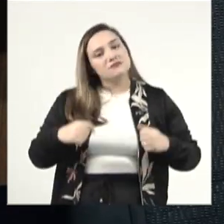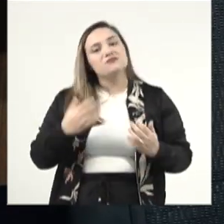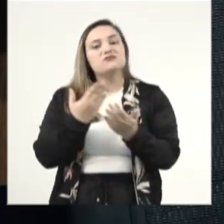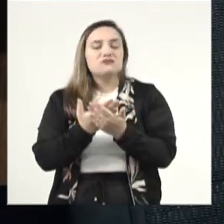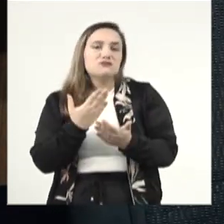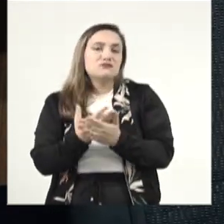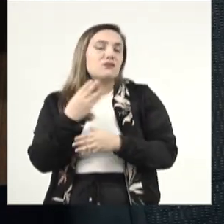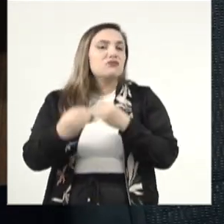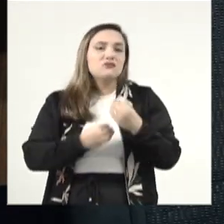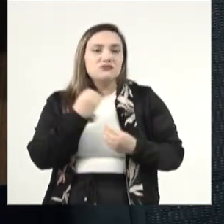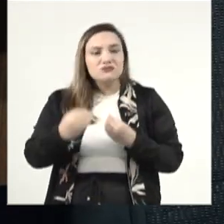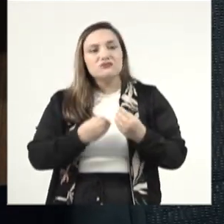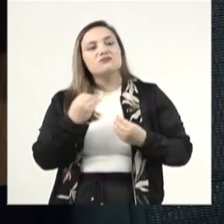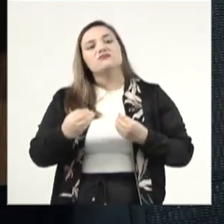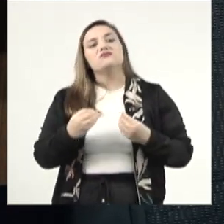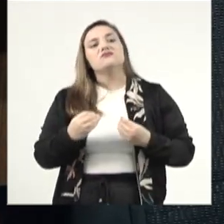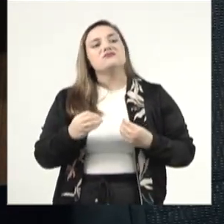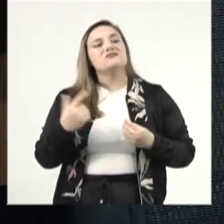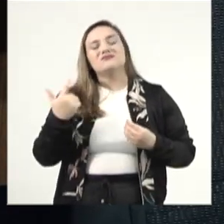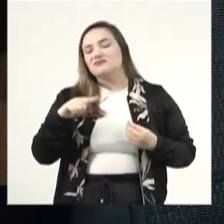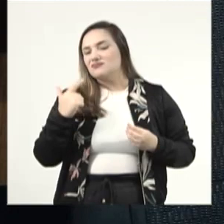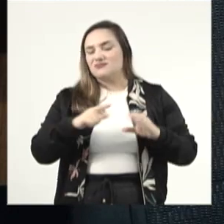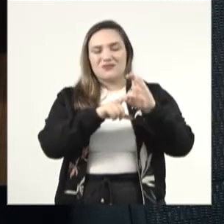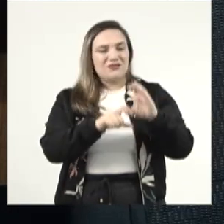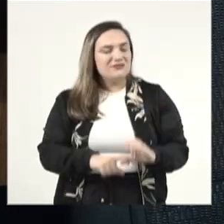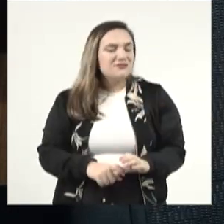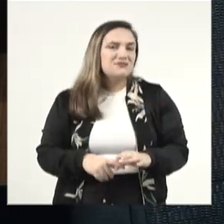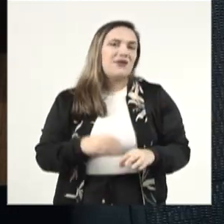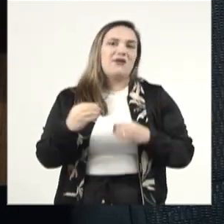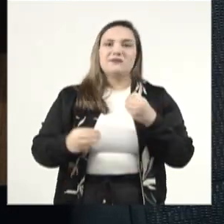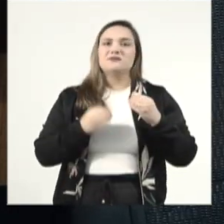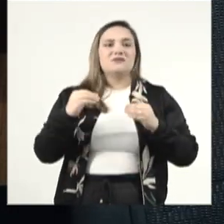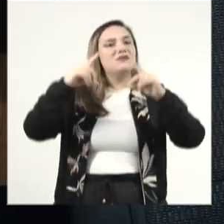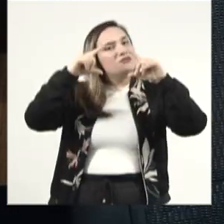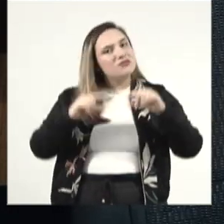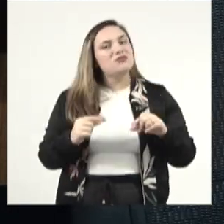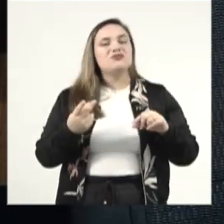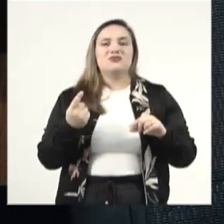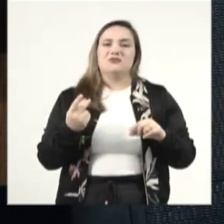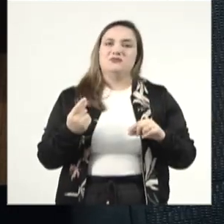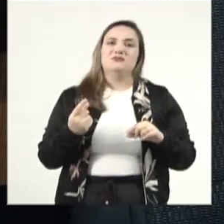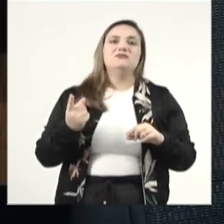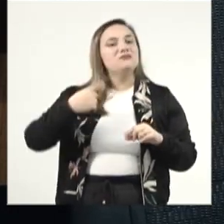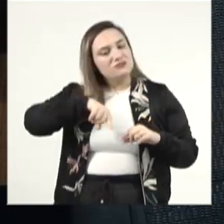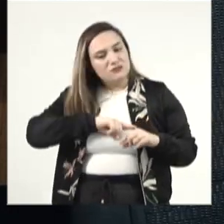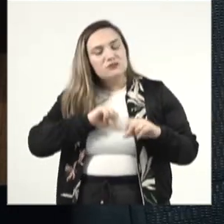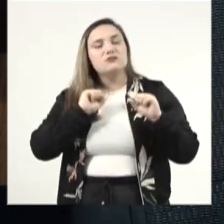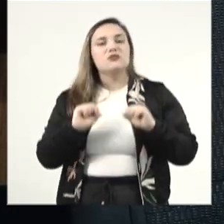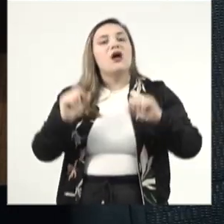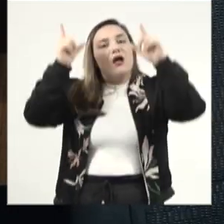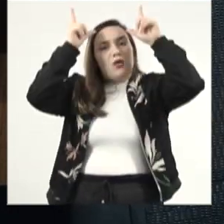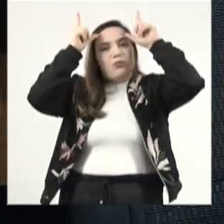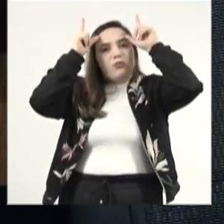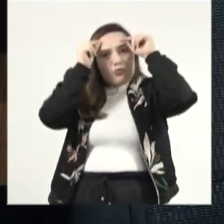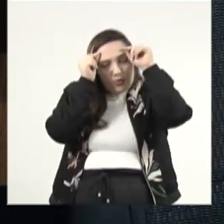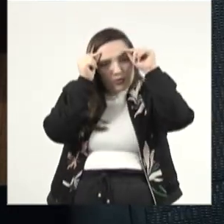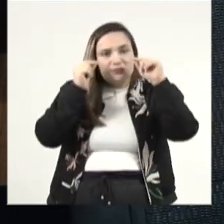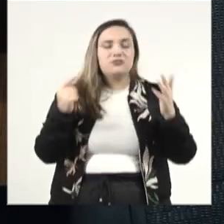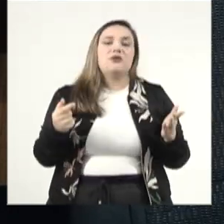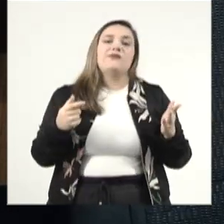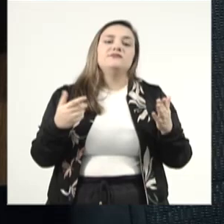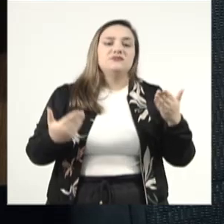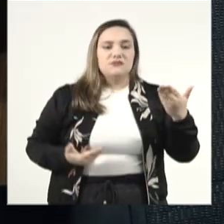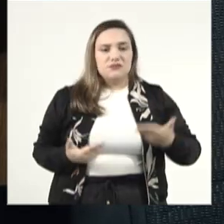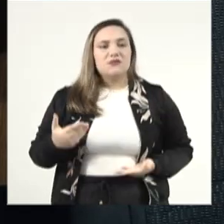uma forma de alongamento da dívida, de redução dos juros cobrados para poder aliviar o bolso